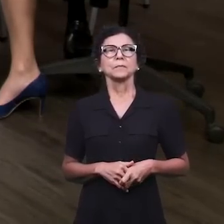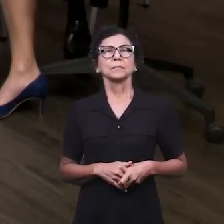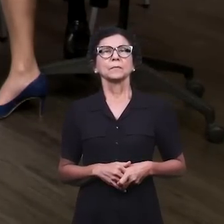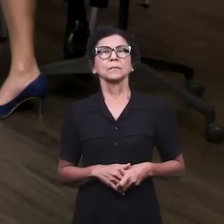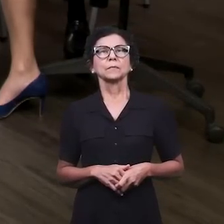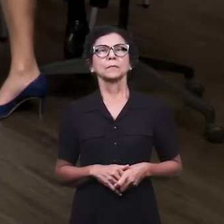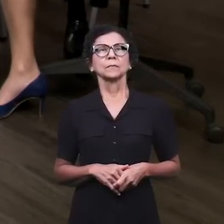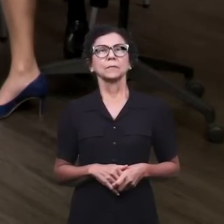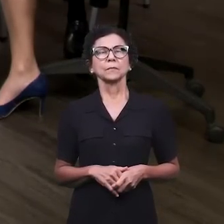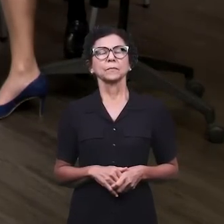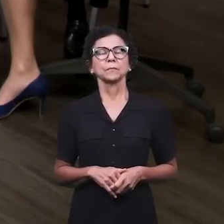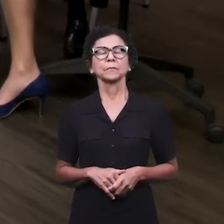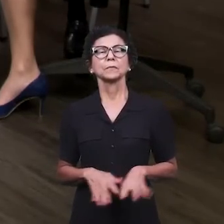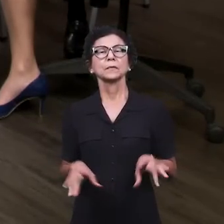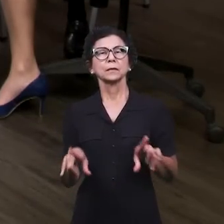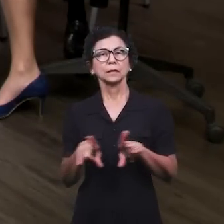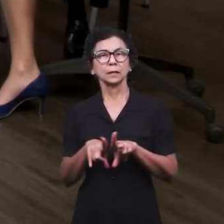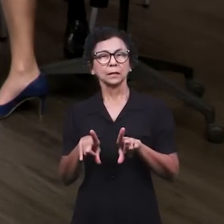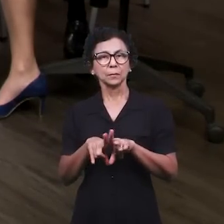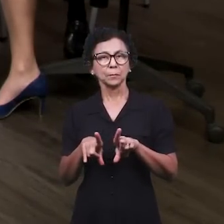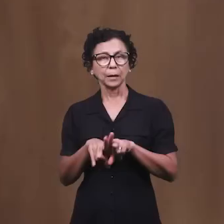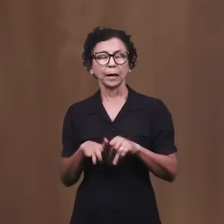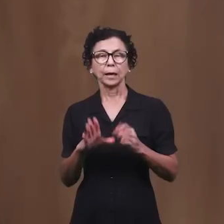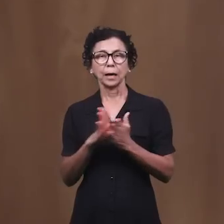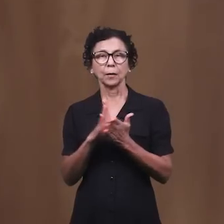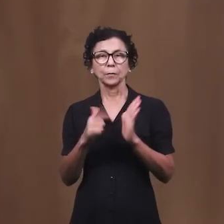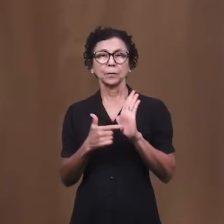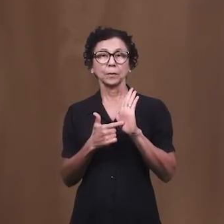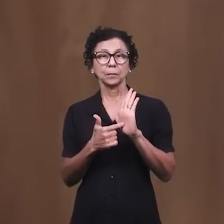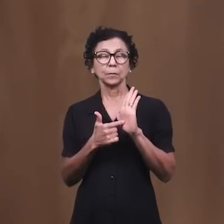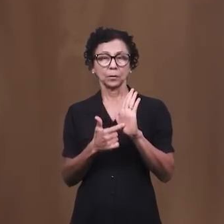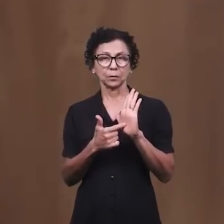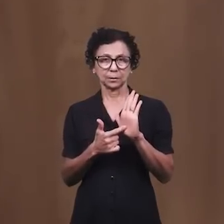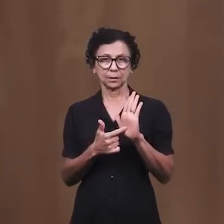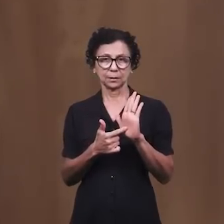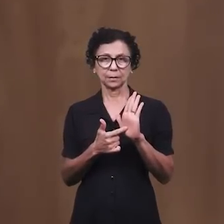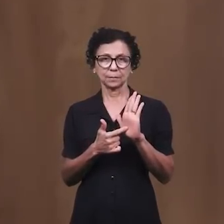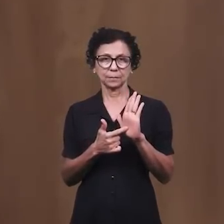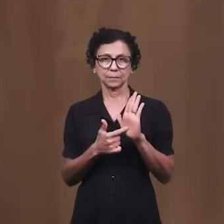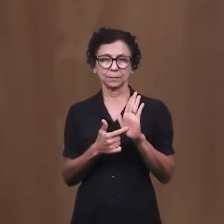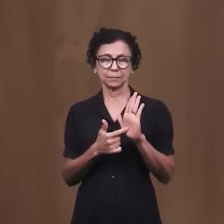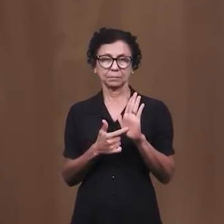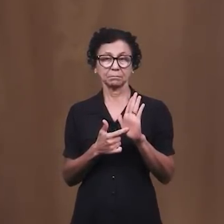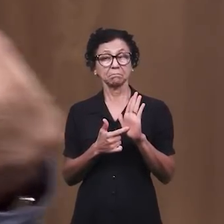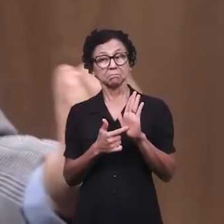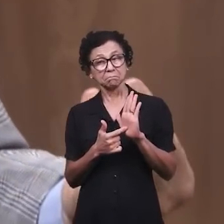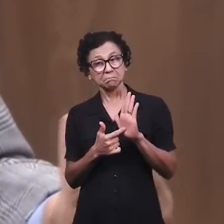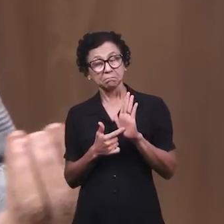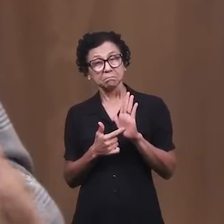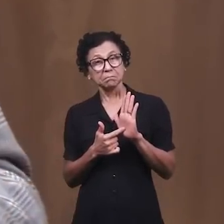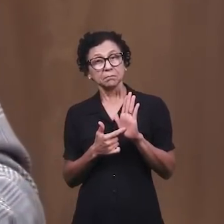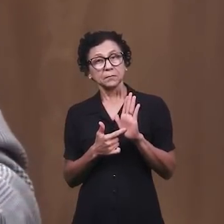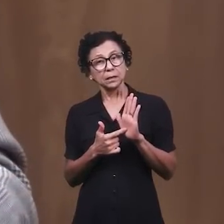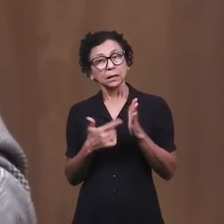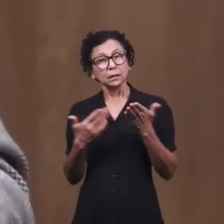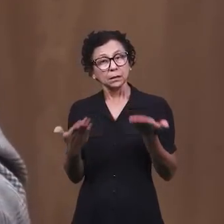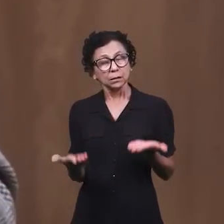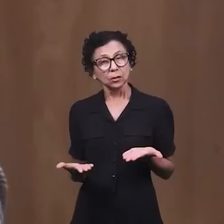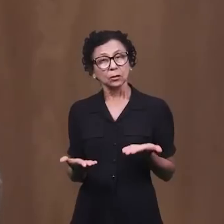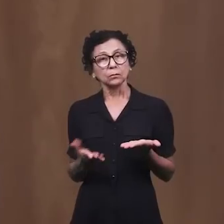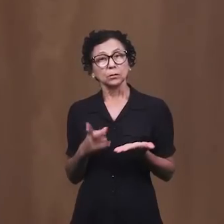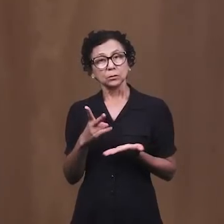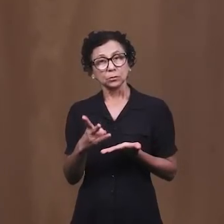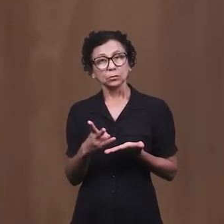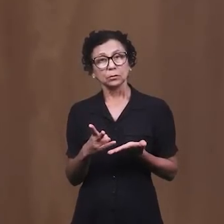ainda uma fundamentação bíblica profunda disso. Fizemos por uma direção do